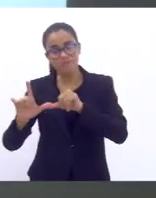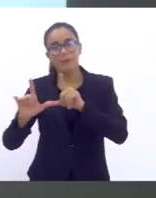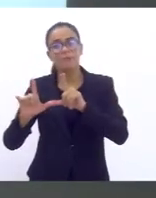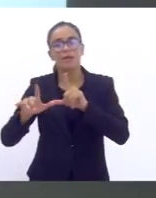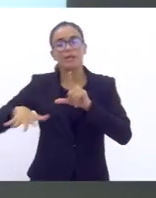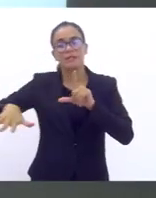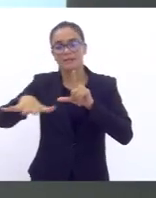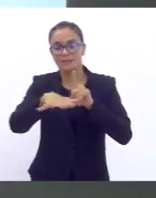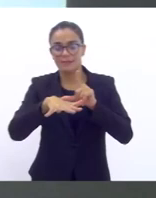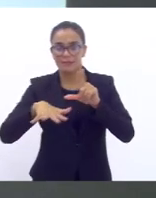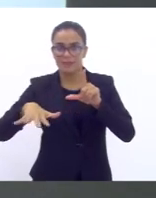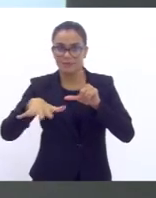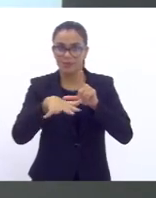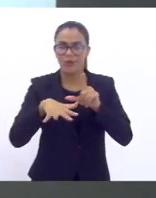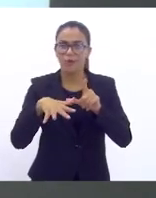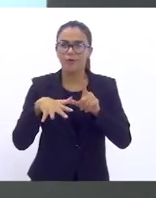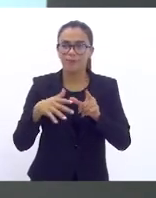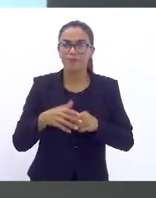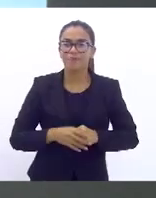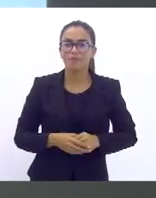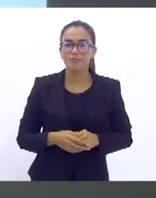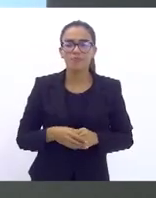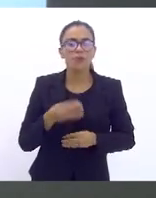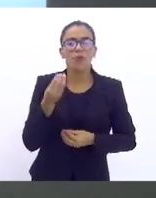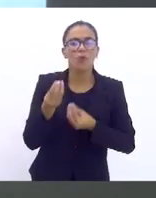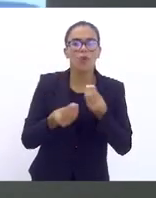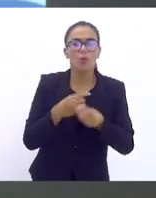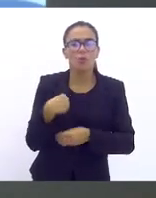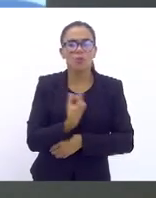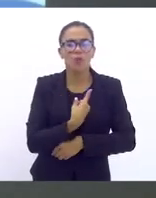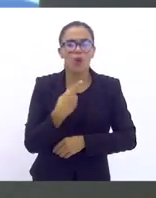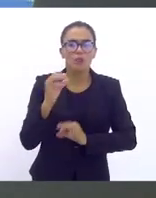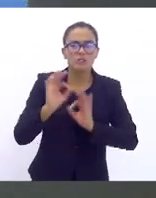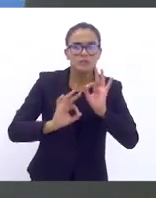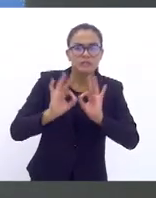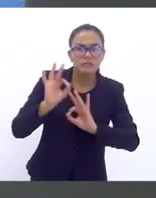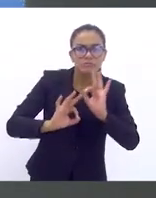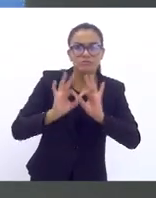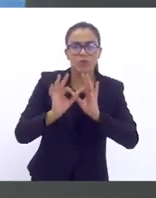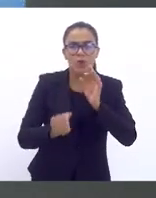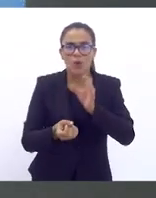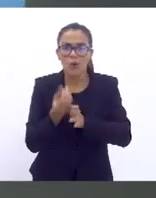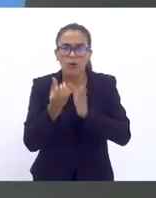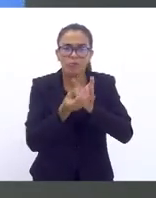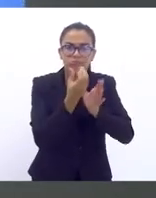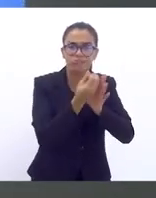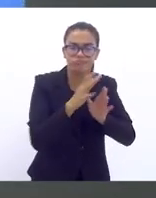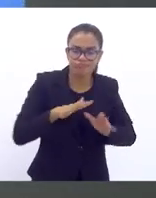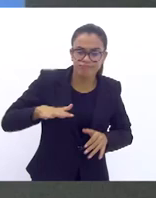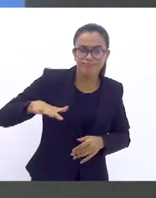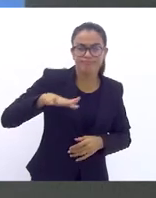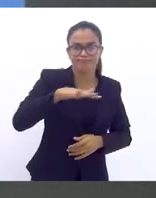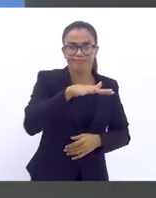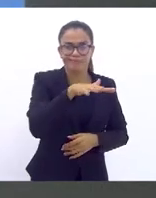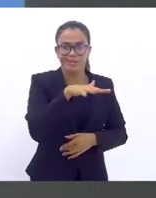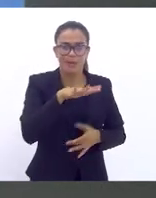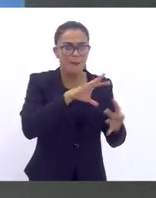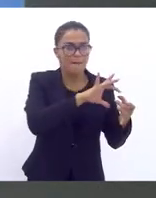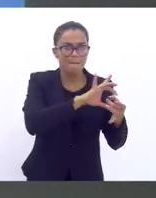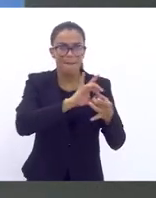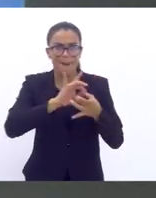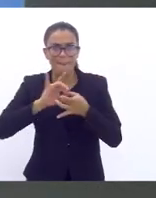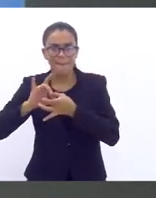território ou seja como nós construímos isso de forma em todo o território para que a gente não tenha apenas